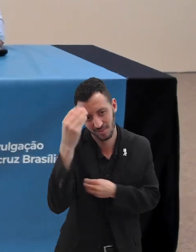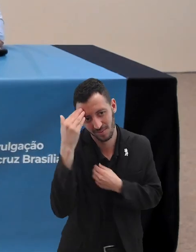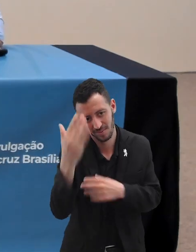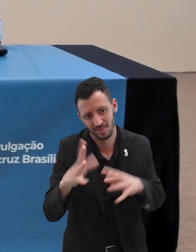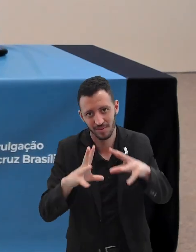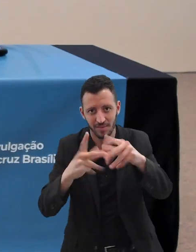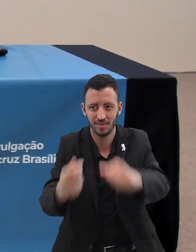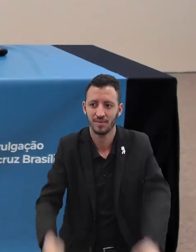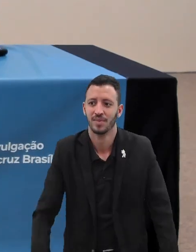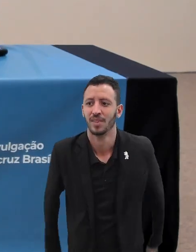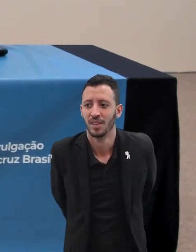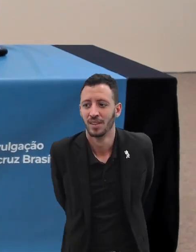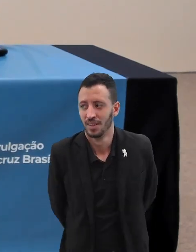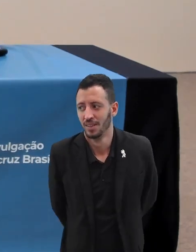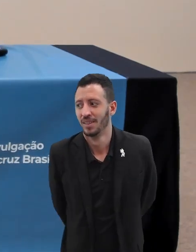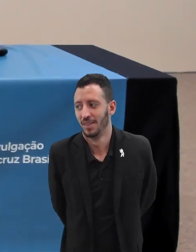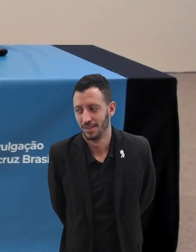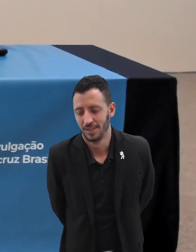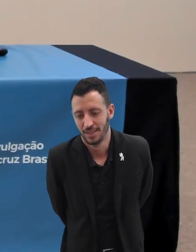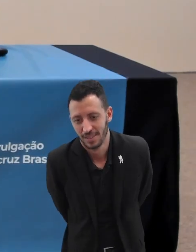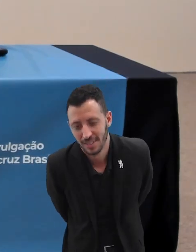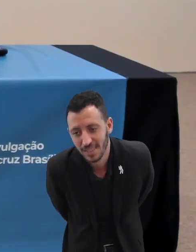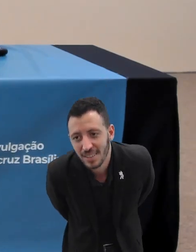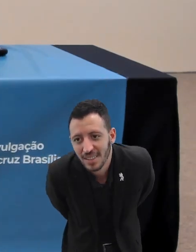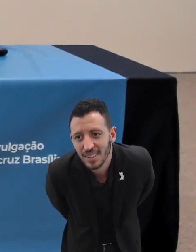Obrigada a todos.